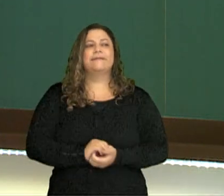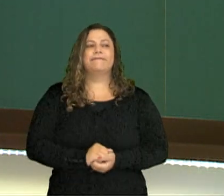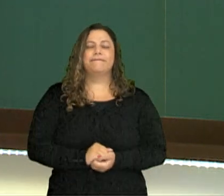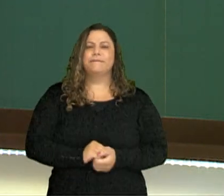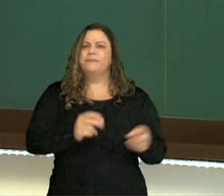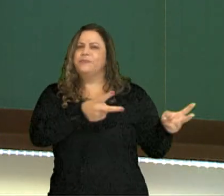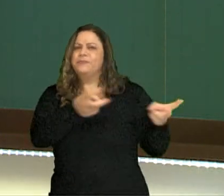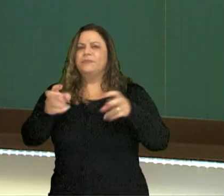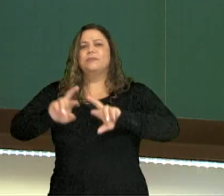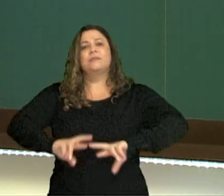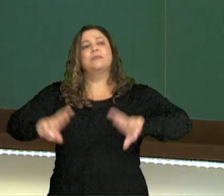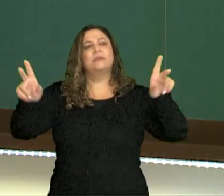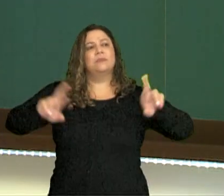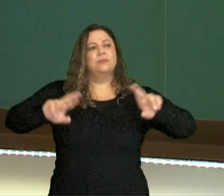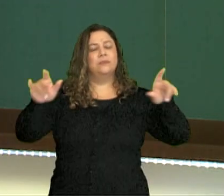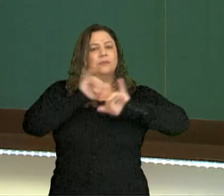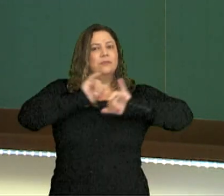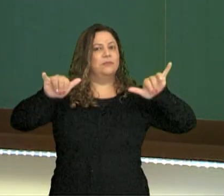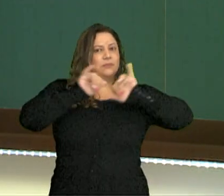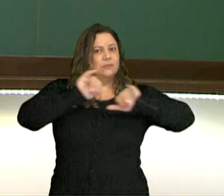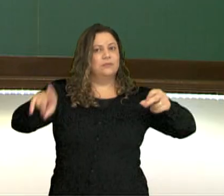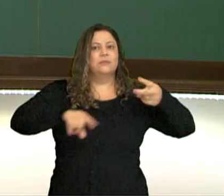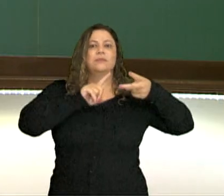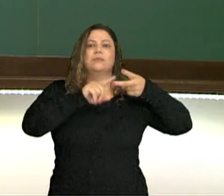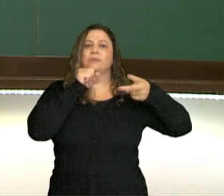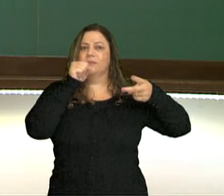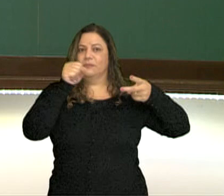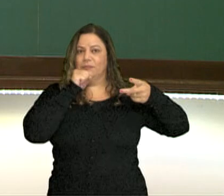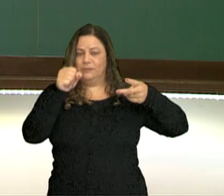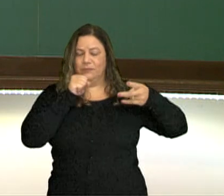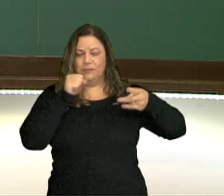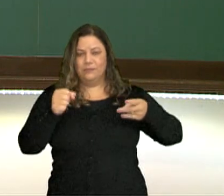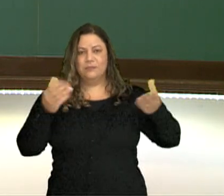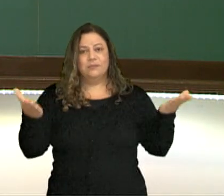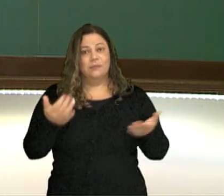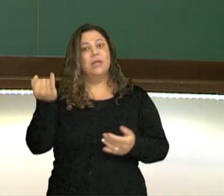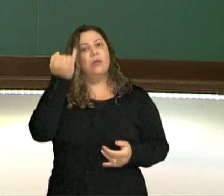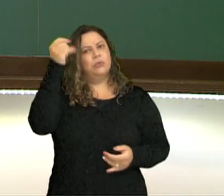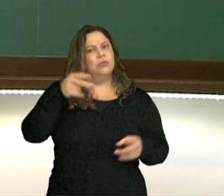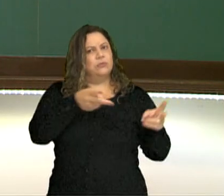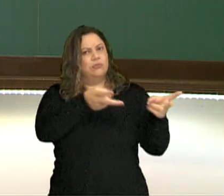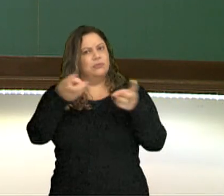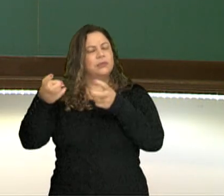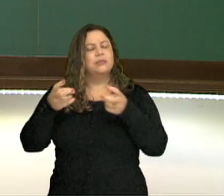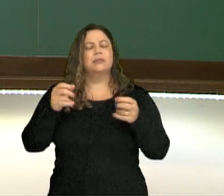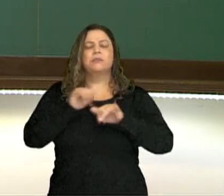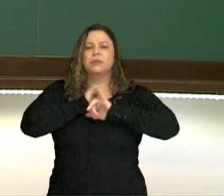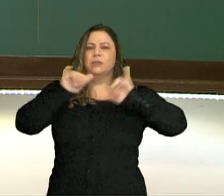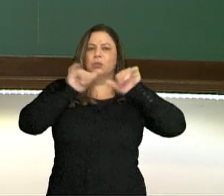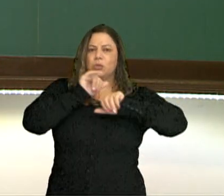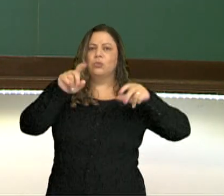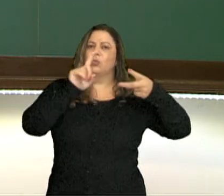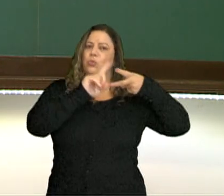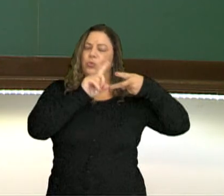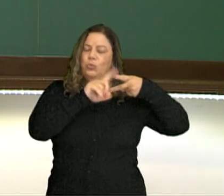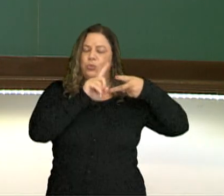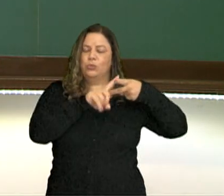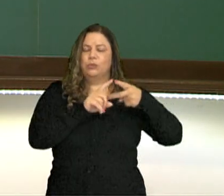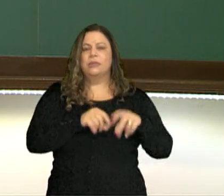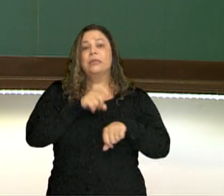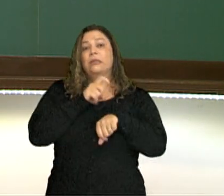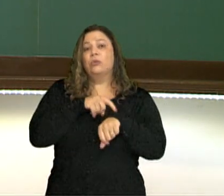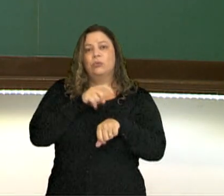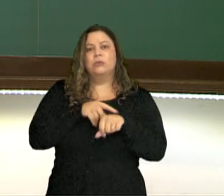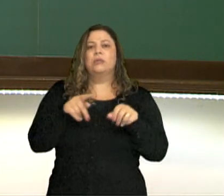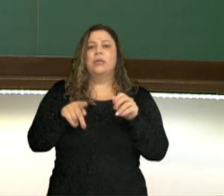a diferença entre notícia e reportagem. Importante você perceber que a notícia, ela tem o tempo